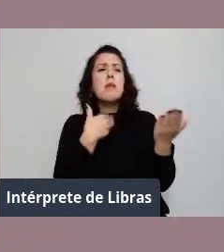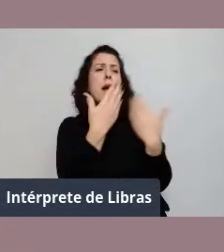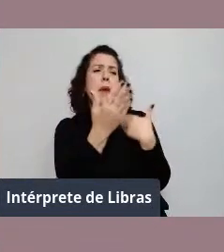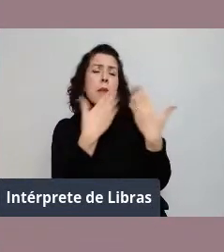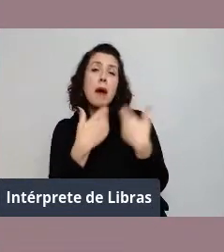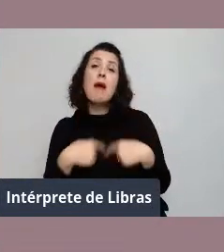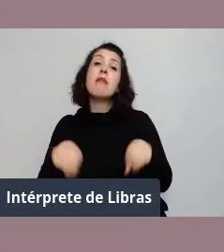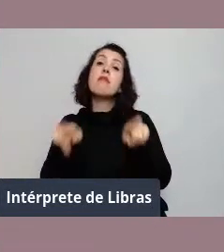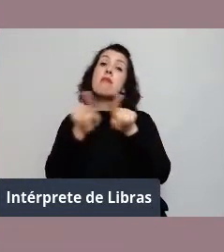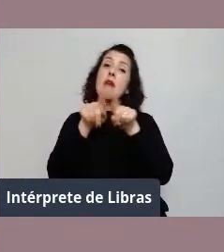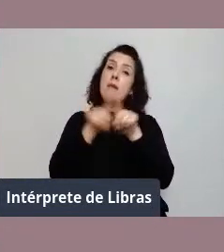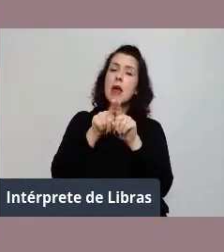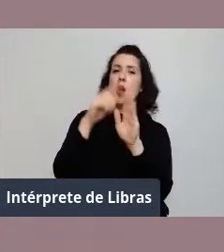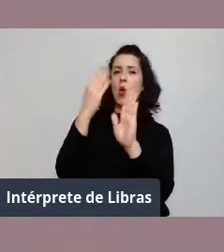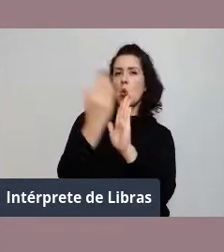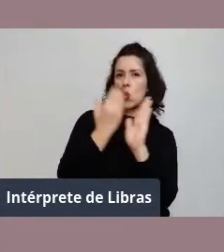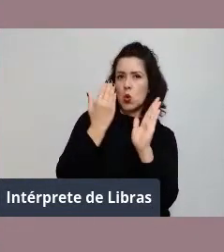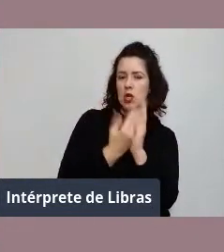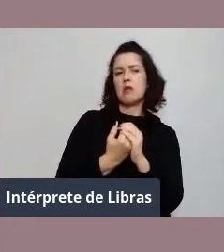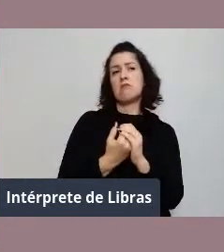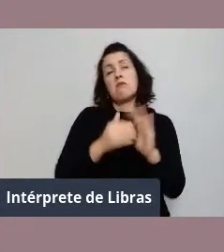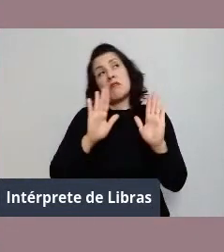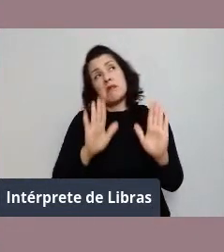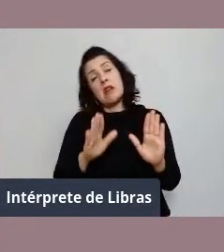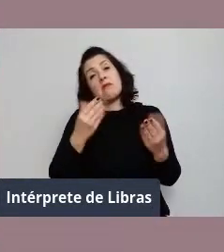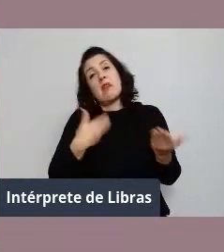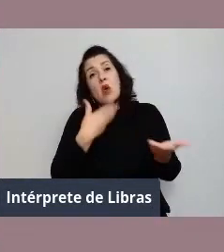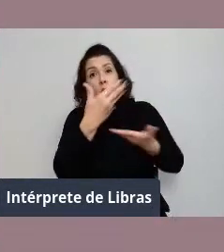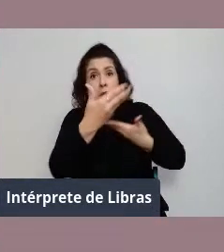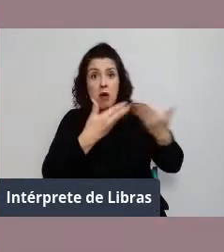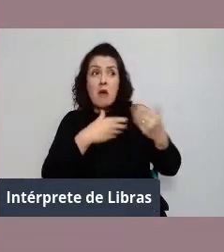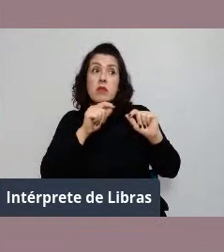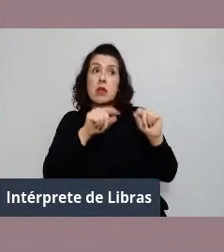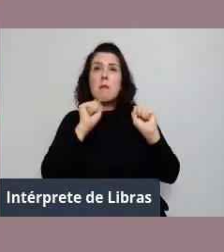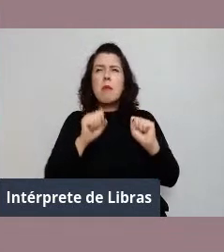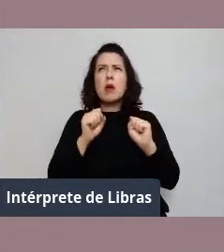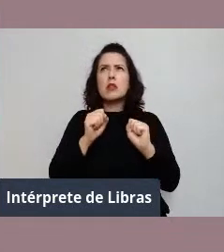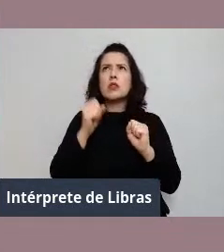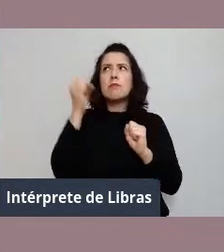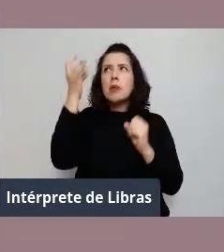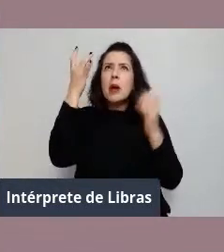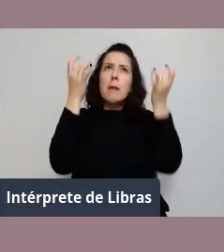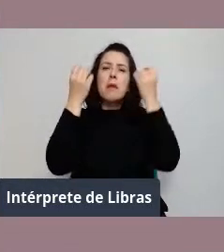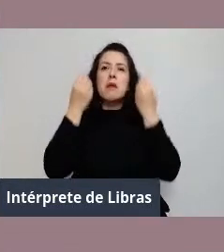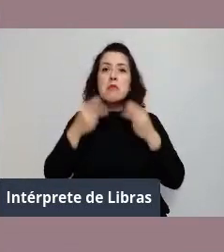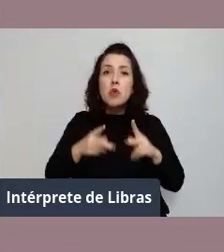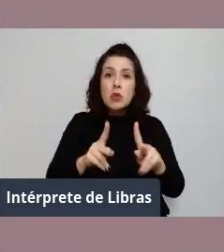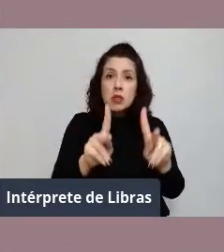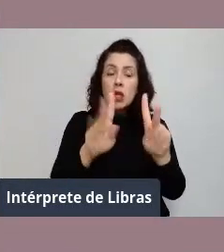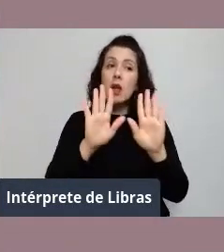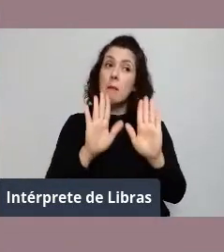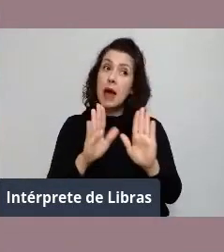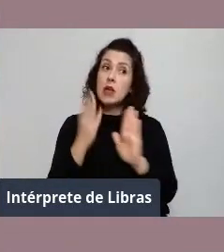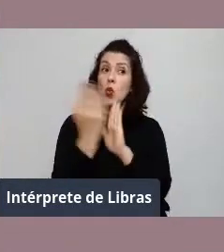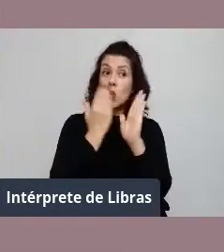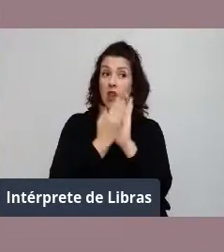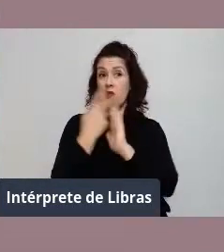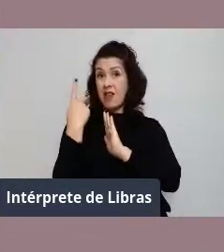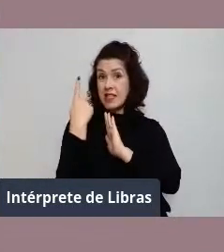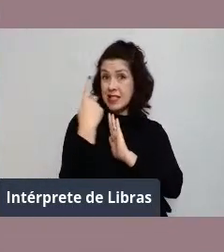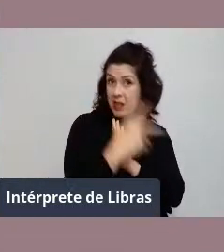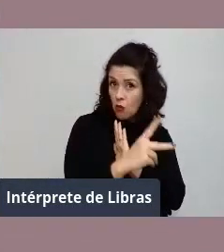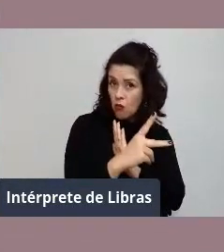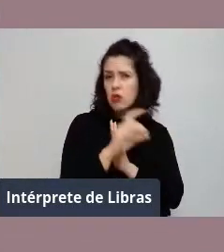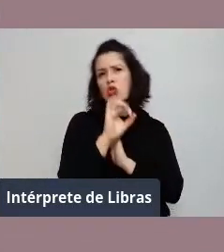livro. Talvez trocar ideias a ajudasse e ela então pudesse prosseguir. Mas reiterei que o livro era seu e